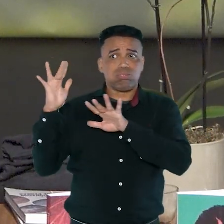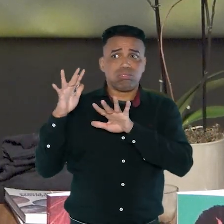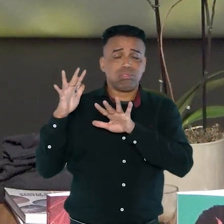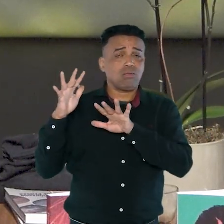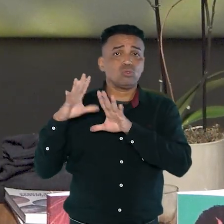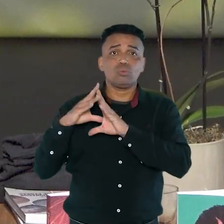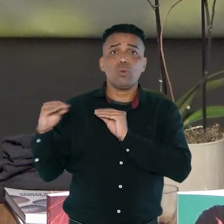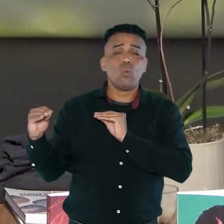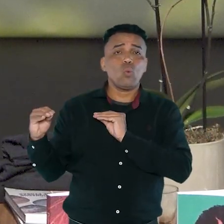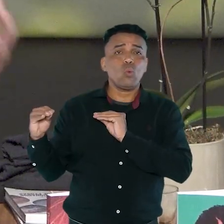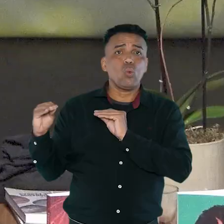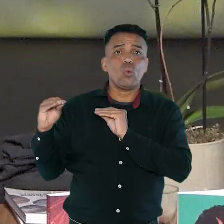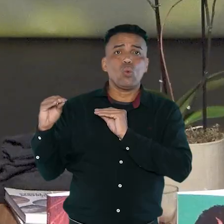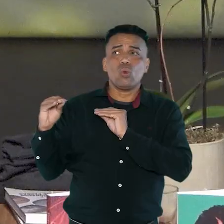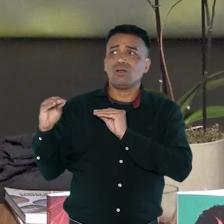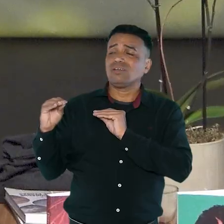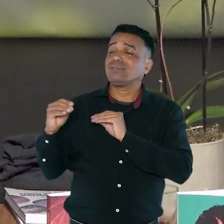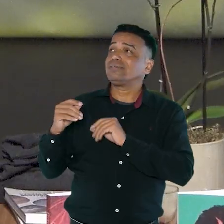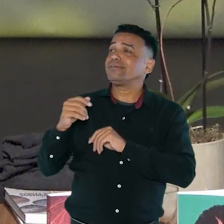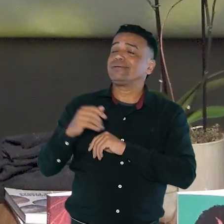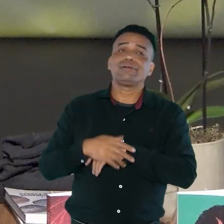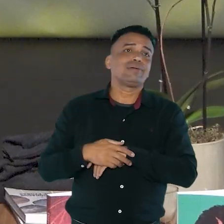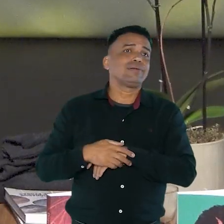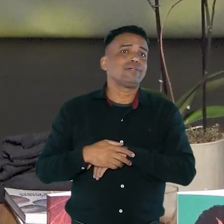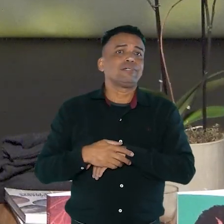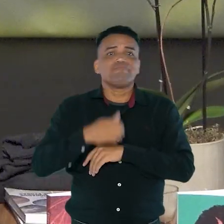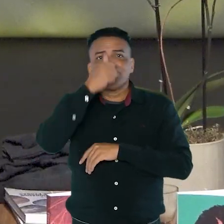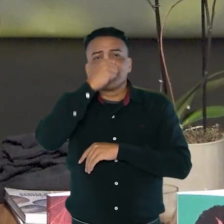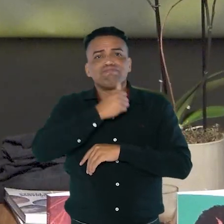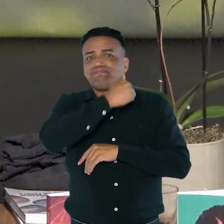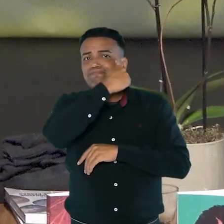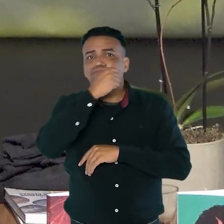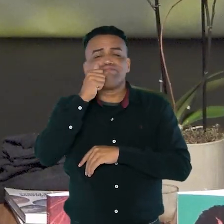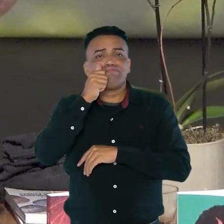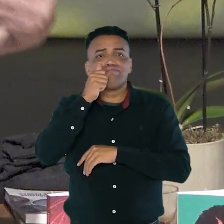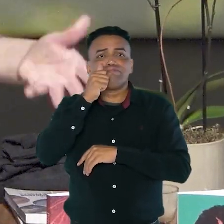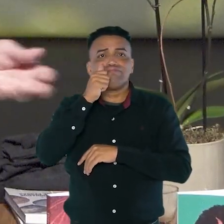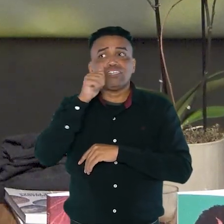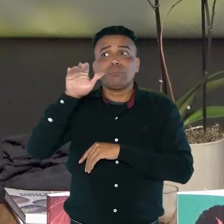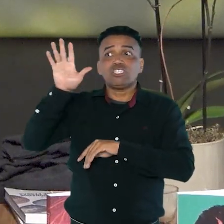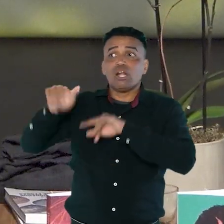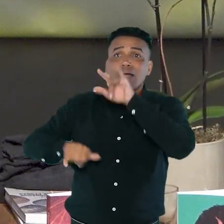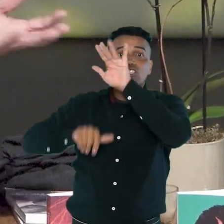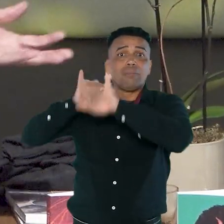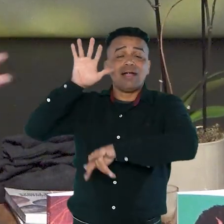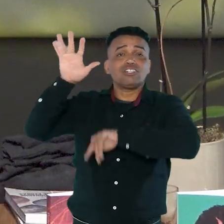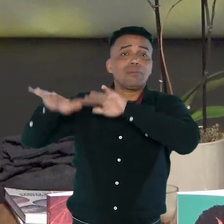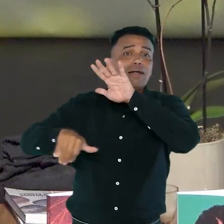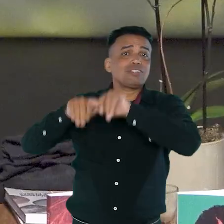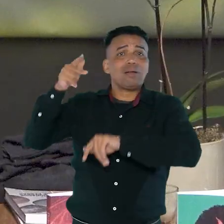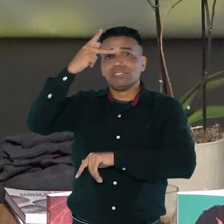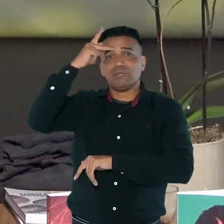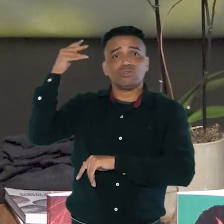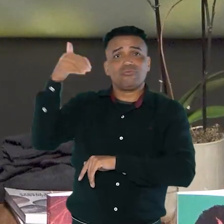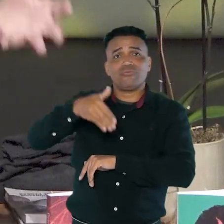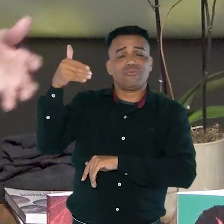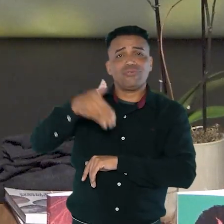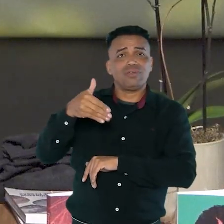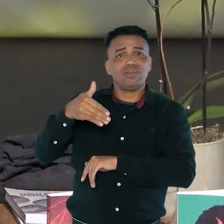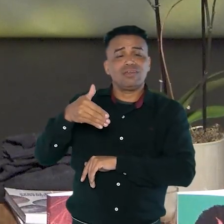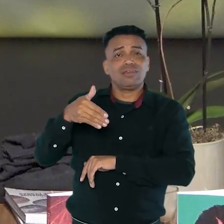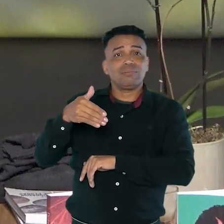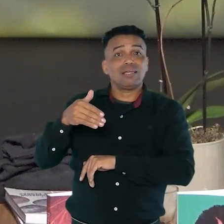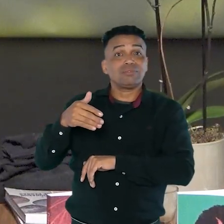Foi um sacrifício para chamar as pessoas de volta, porque já tinham introduzido nelas um outro hábito, que é o de ficar em casa, de